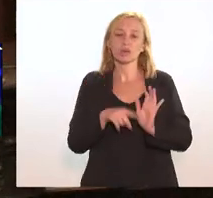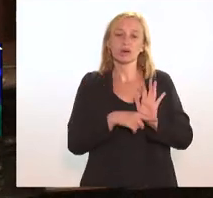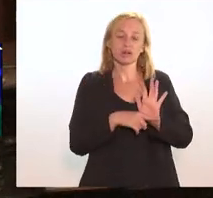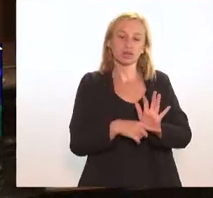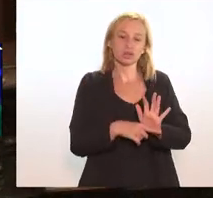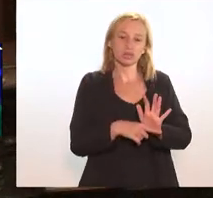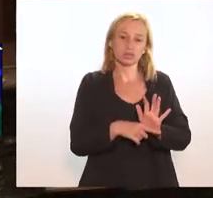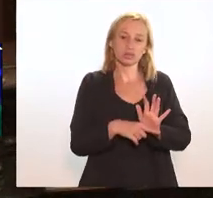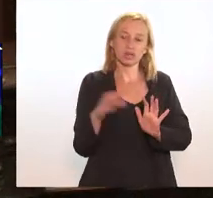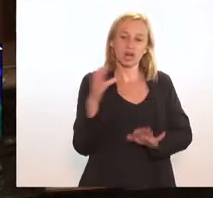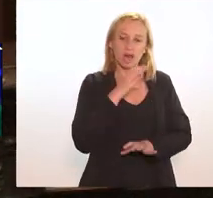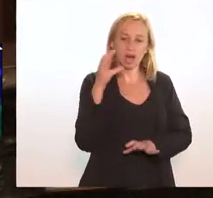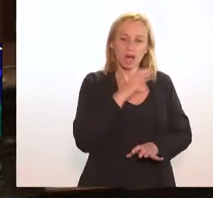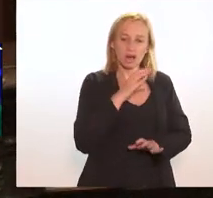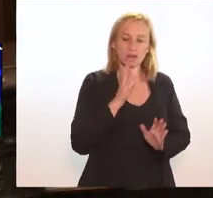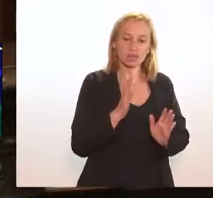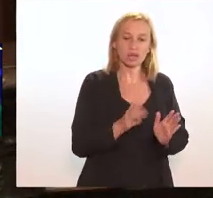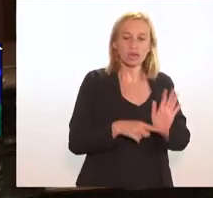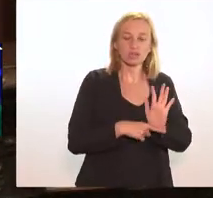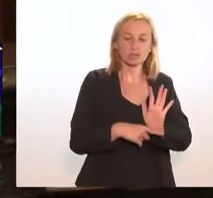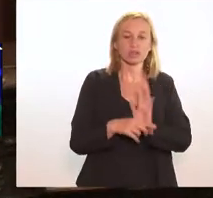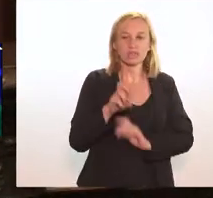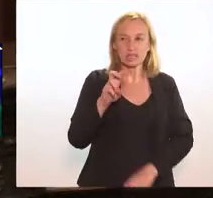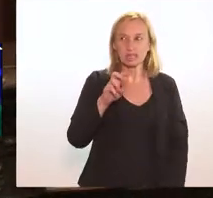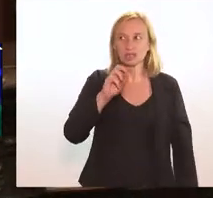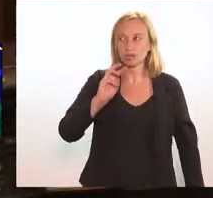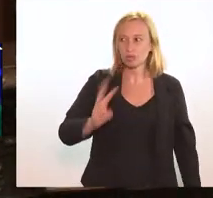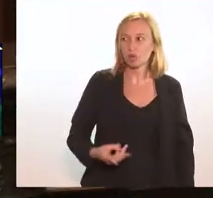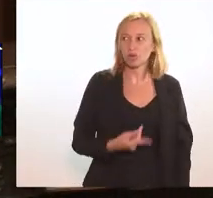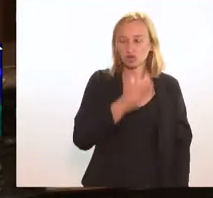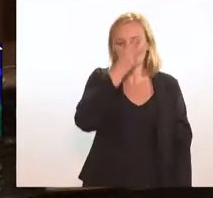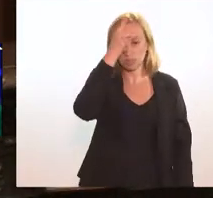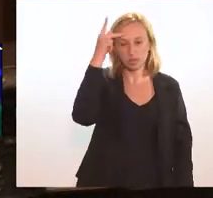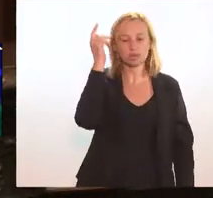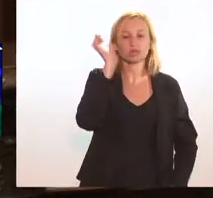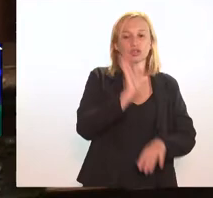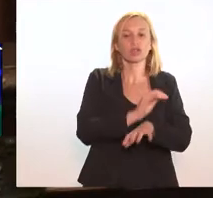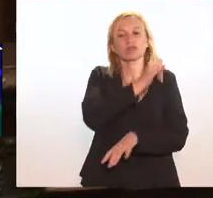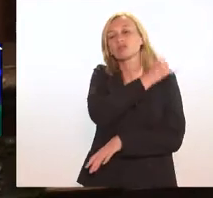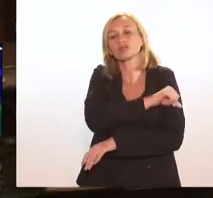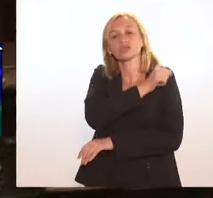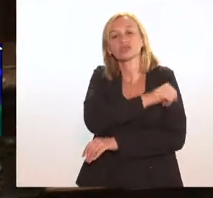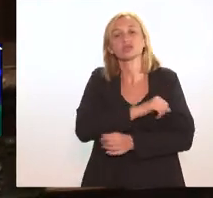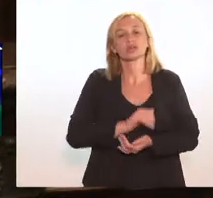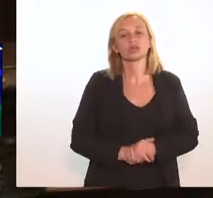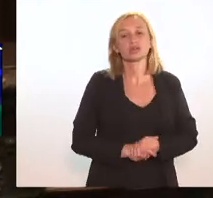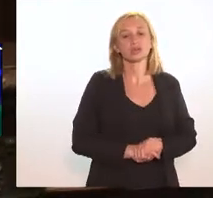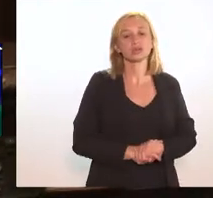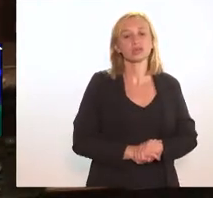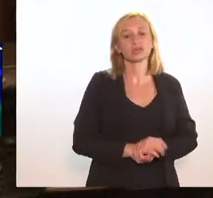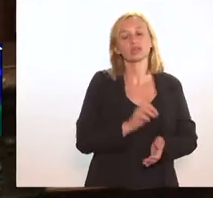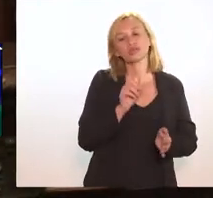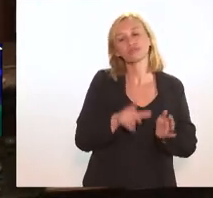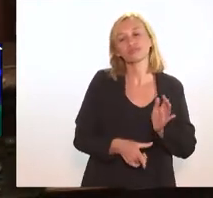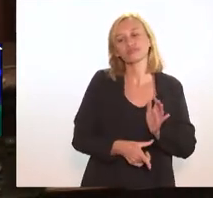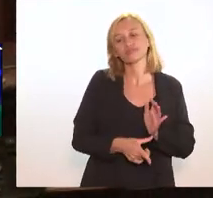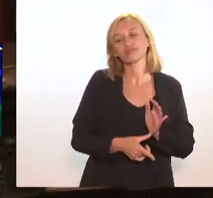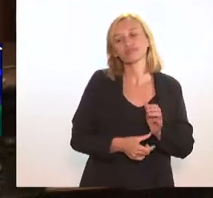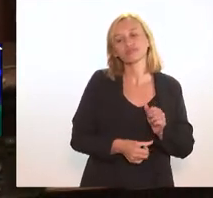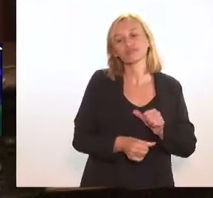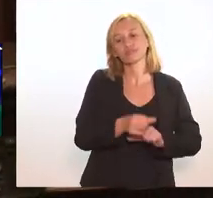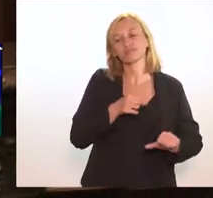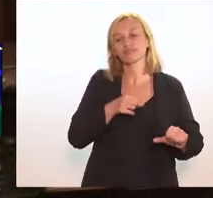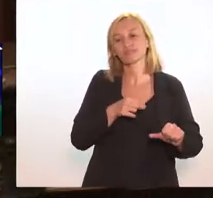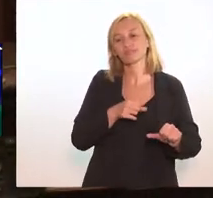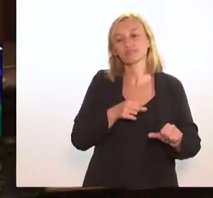ainda que beneficiasse cerca de 5 milhões de pessoas no estado do Rio de Janeiro, a gente teve um retrocesso. A